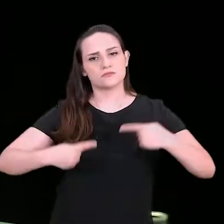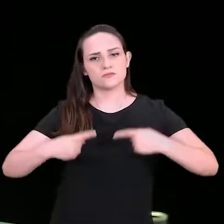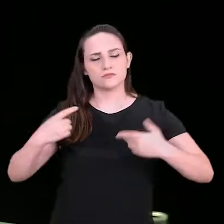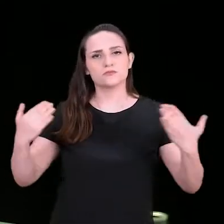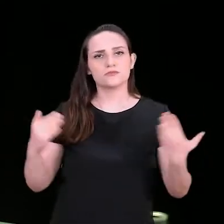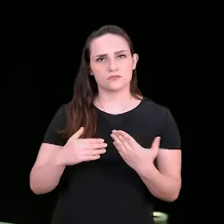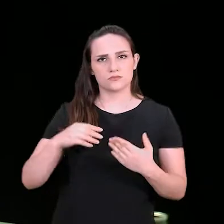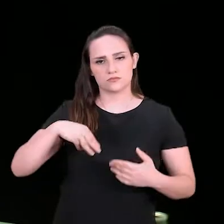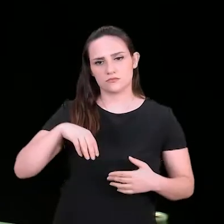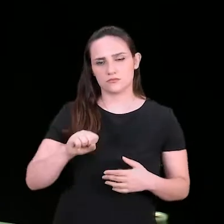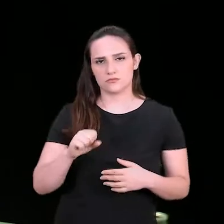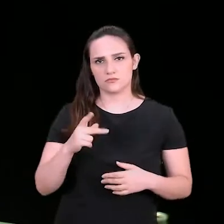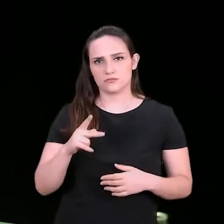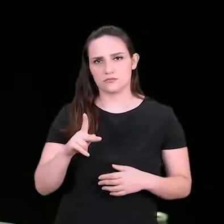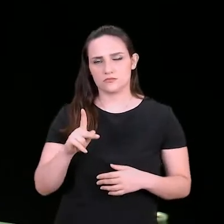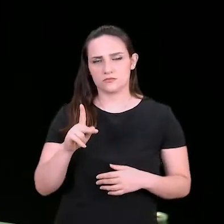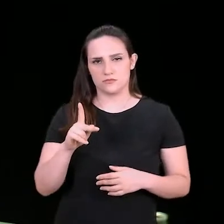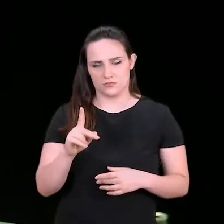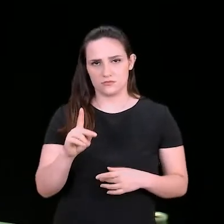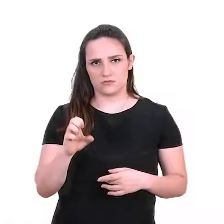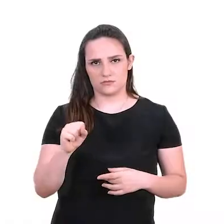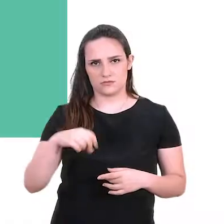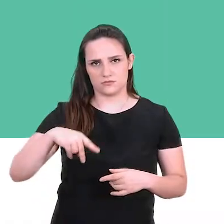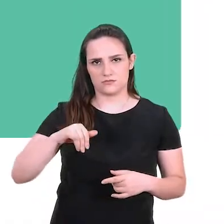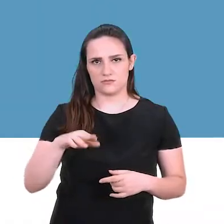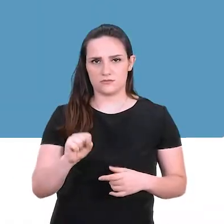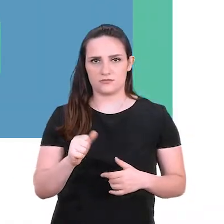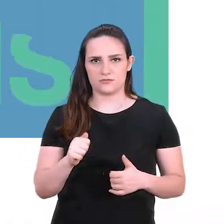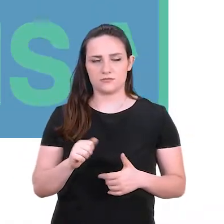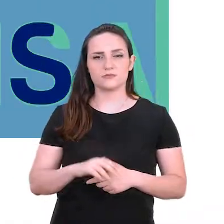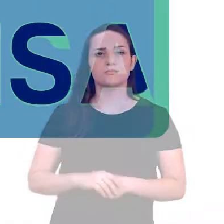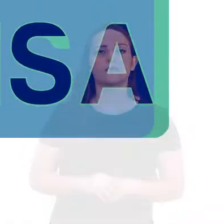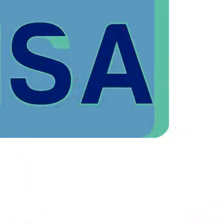vamos debater hoje nessa edição da MS em Pesquisa.